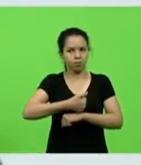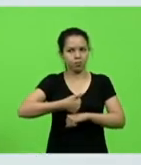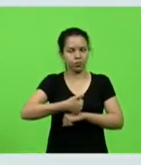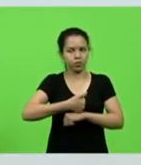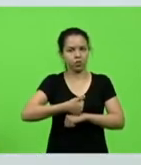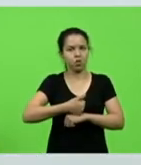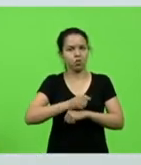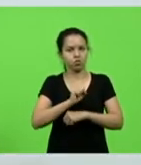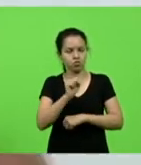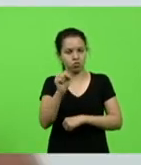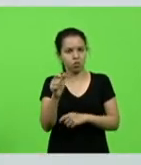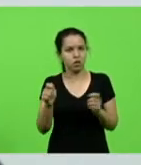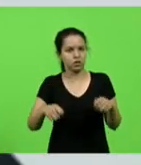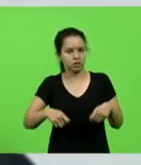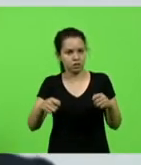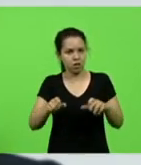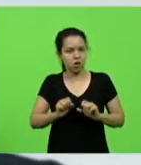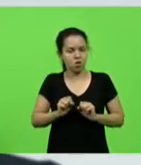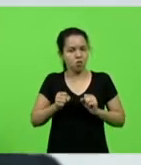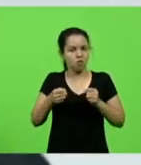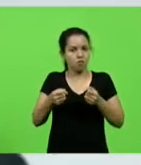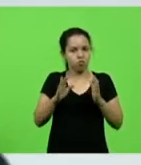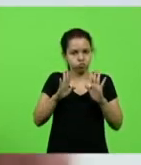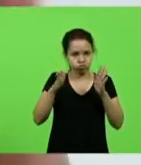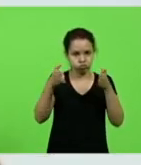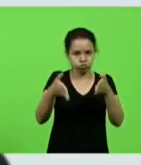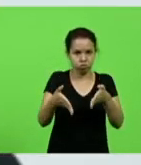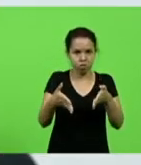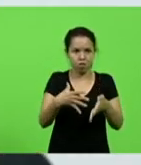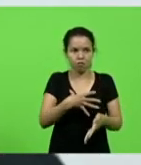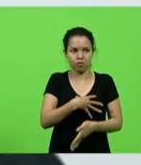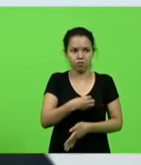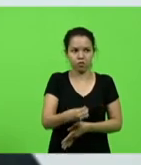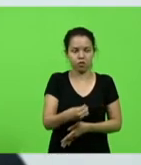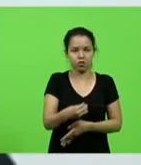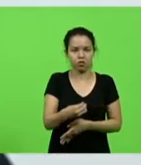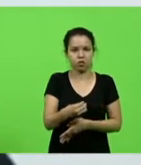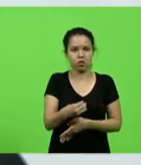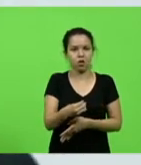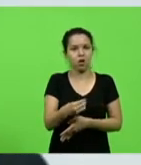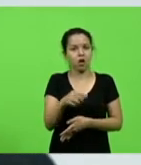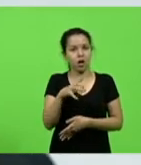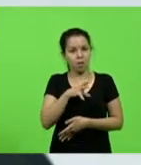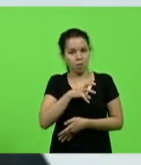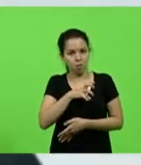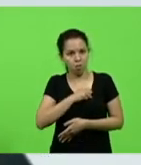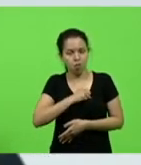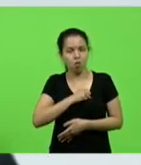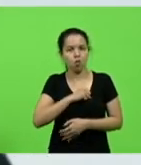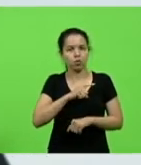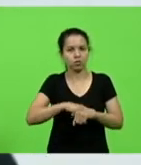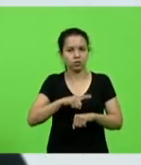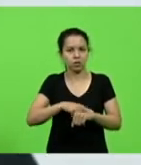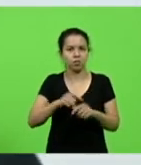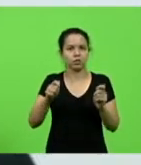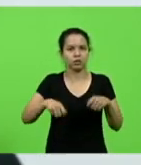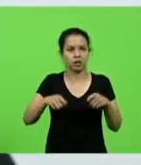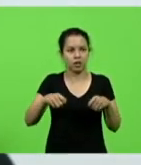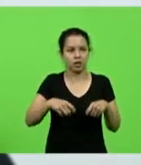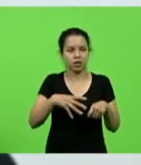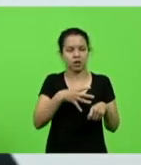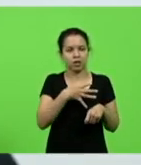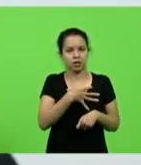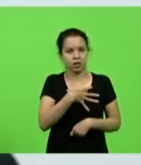sucesso para dedicar amor aos filhos. E, dedicando esse amor e tempo, fazer com que essas crianças tenham